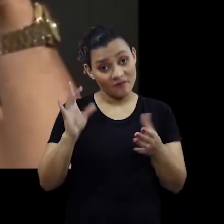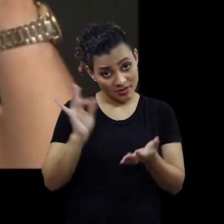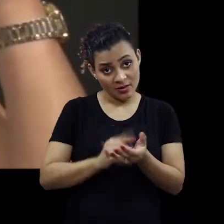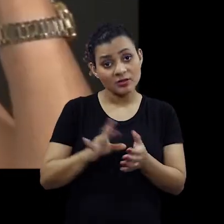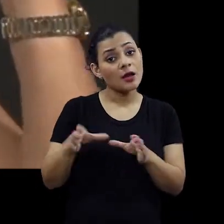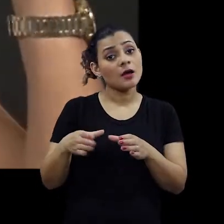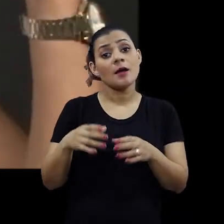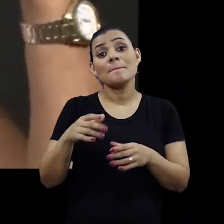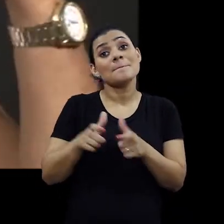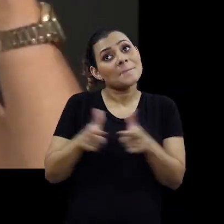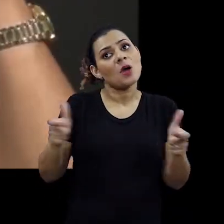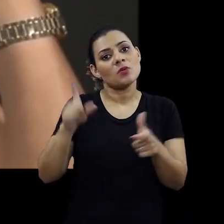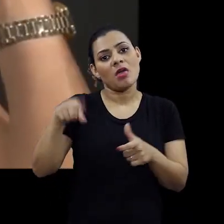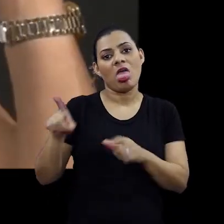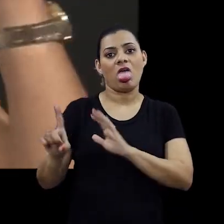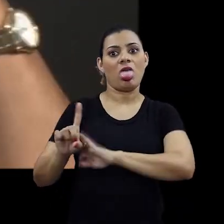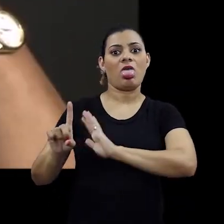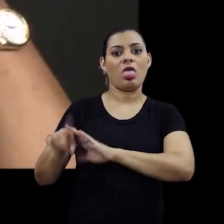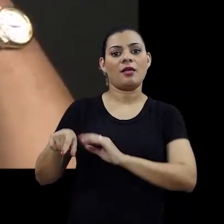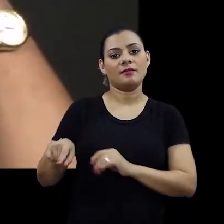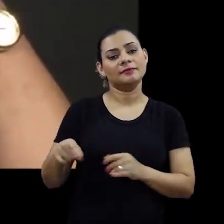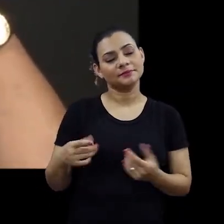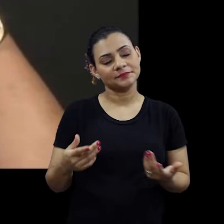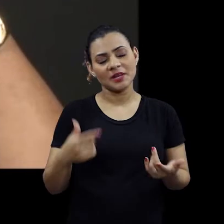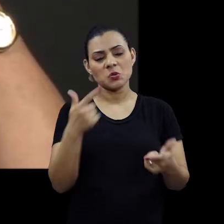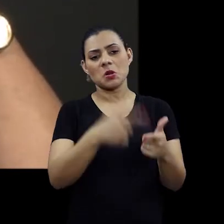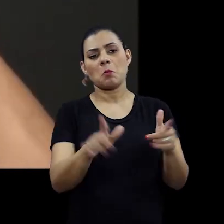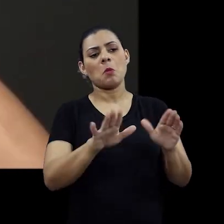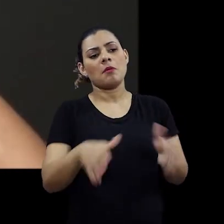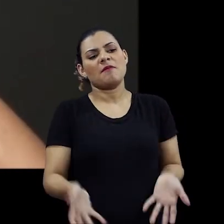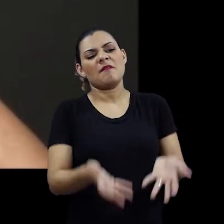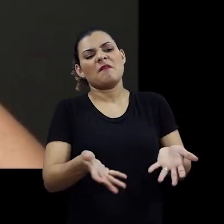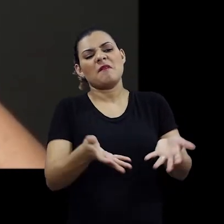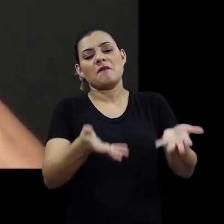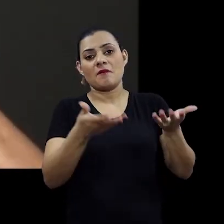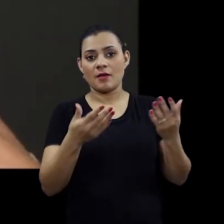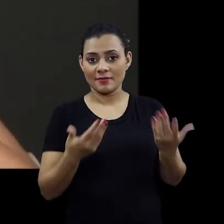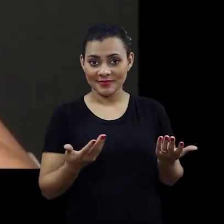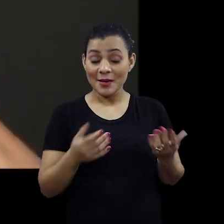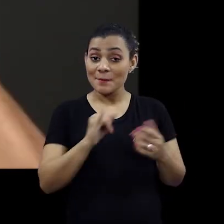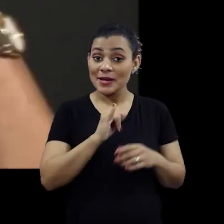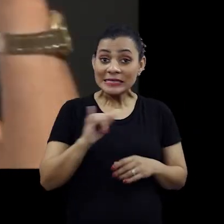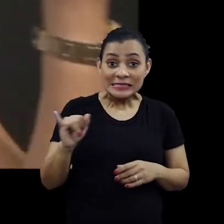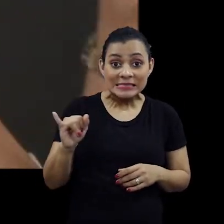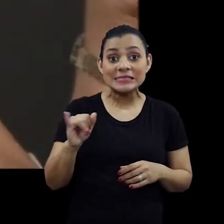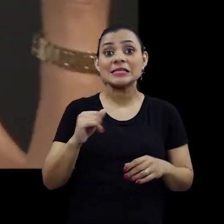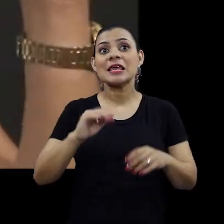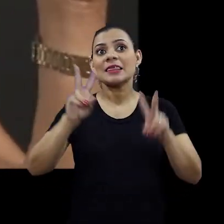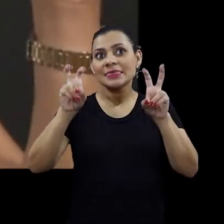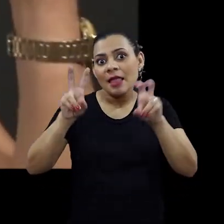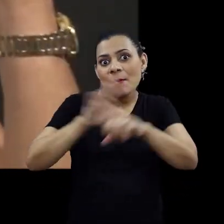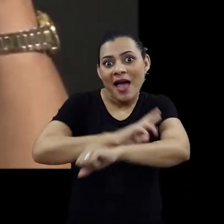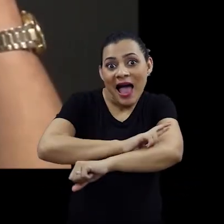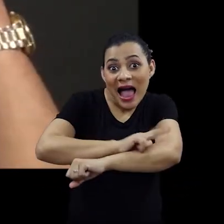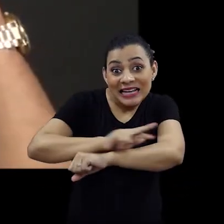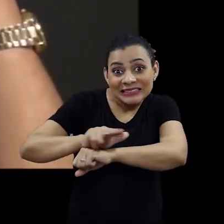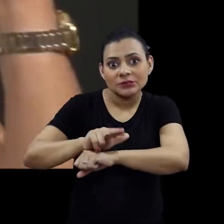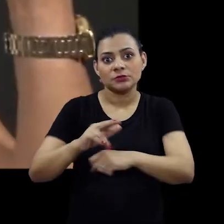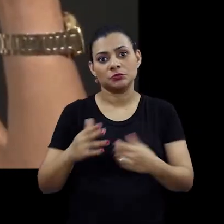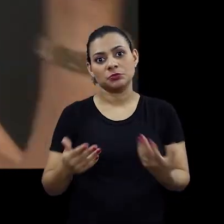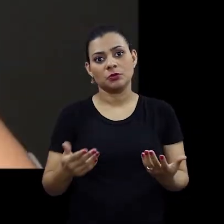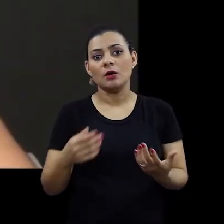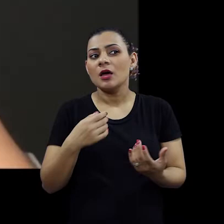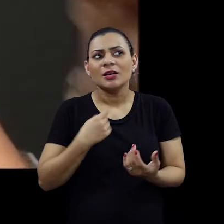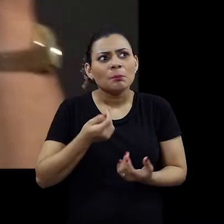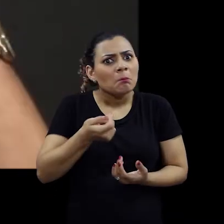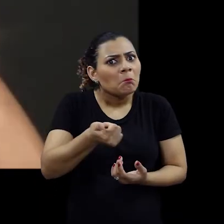de extrema-direita, né? Ninguém quer falar. Então, pô, vai lá, não tinha problema nenhum. Mas, se fosse alguma coisa de